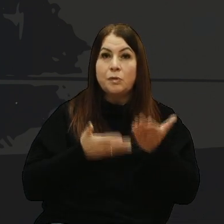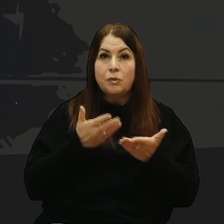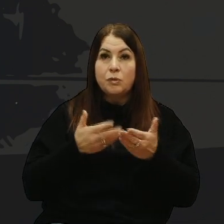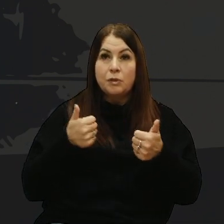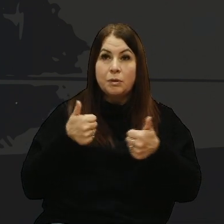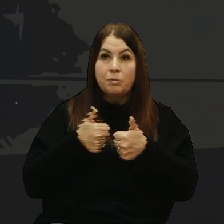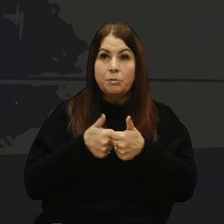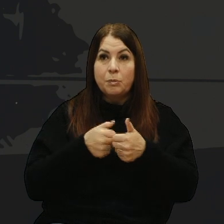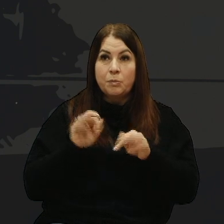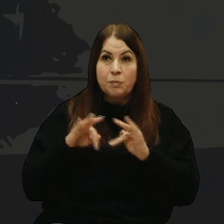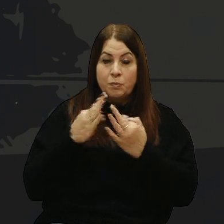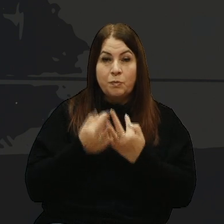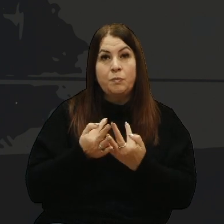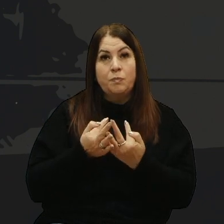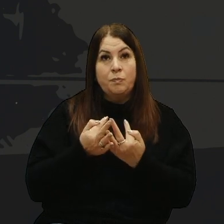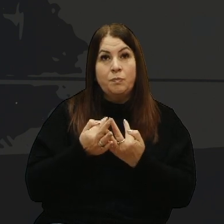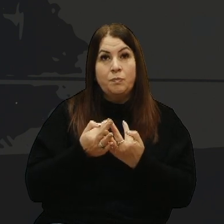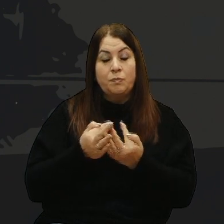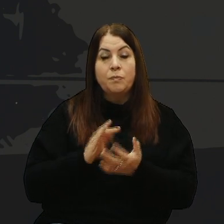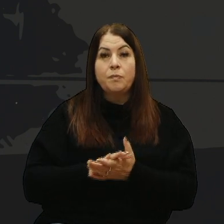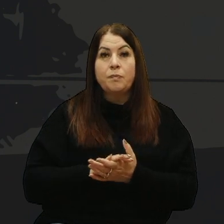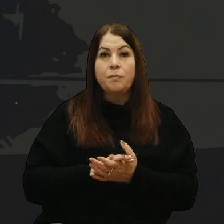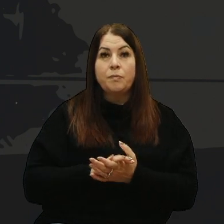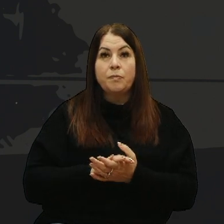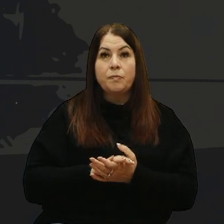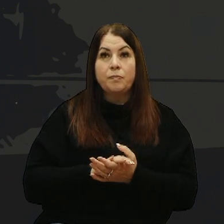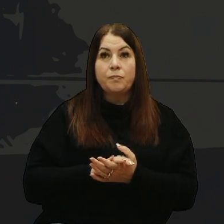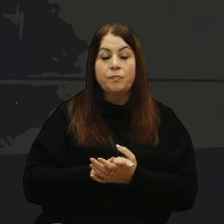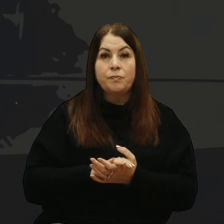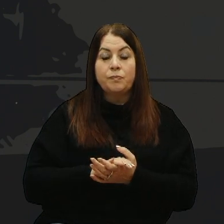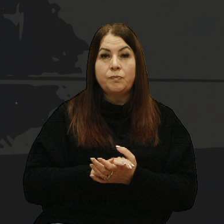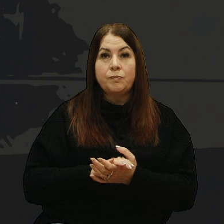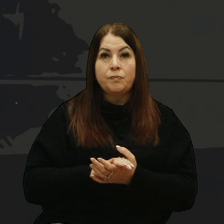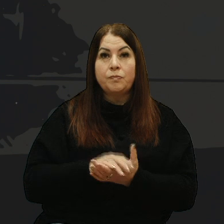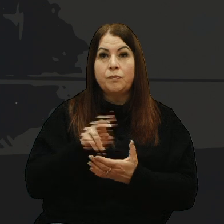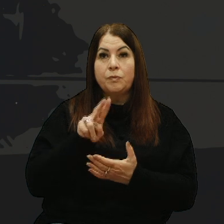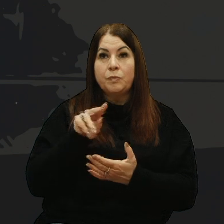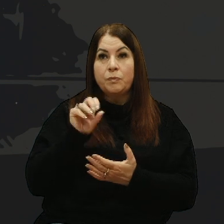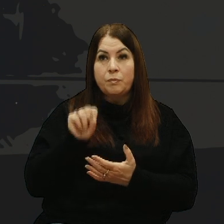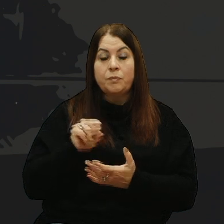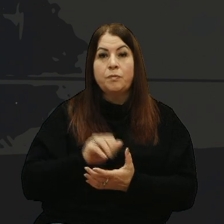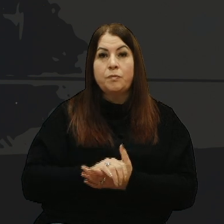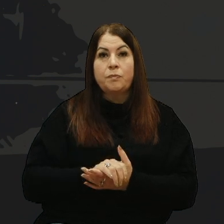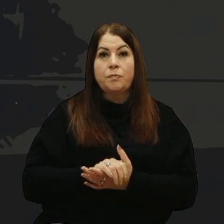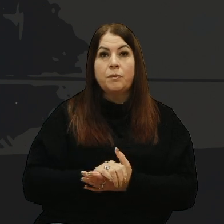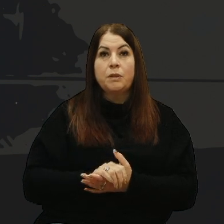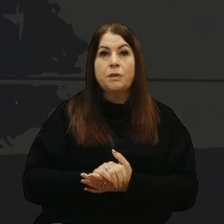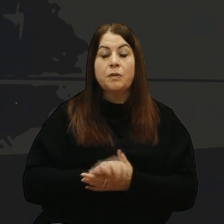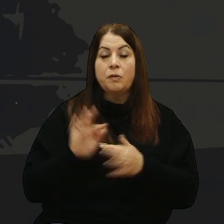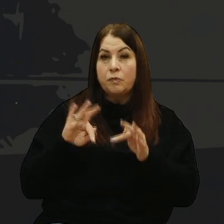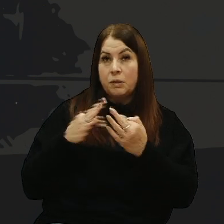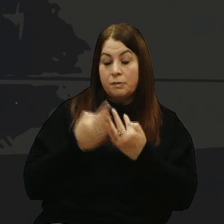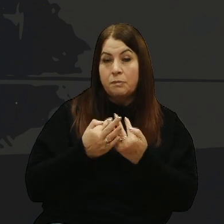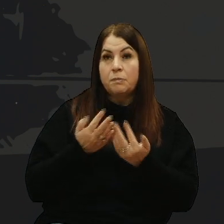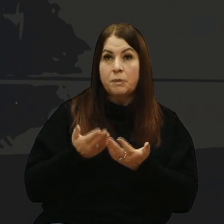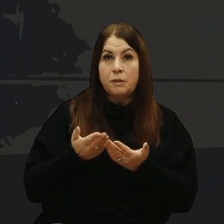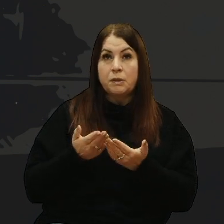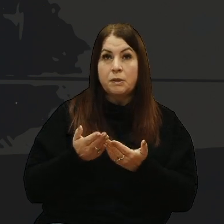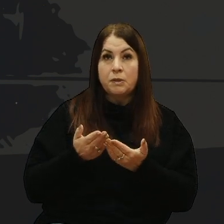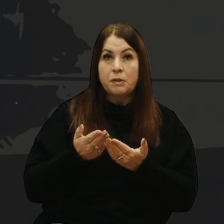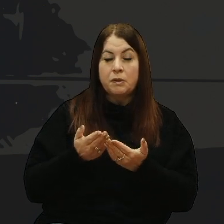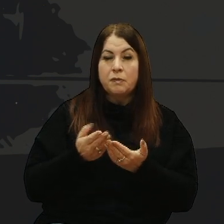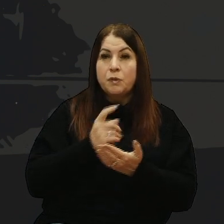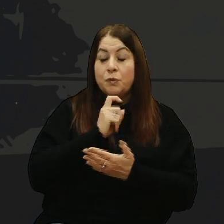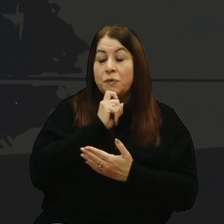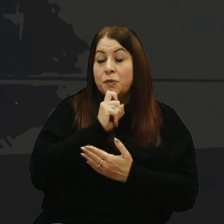próximo das famílias. O atendimento próximo da UBS, para que as famílias venham o